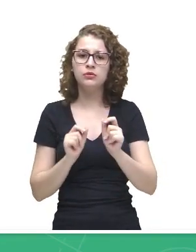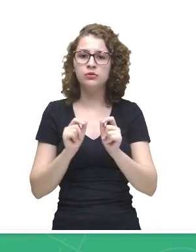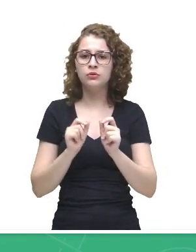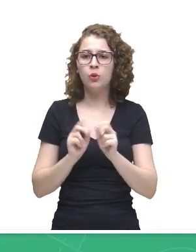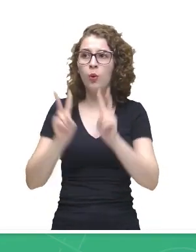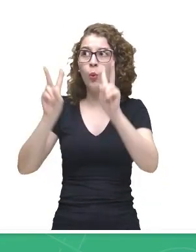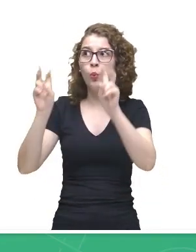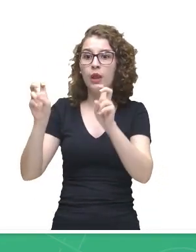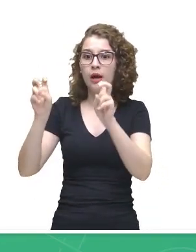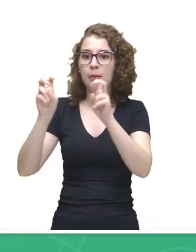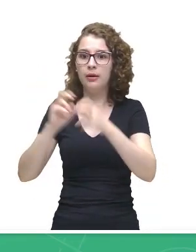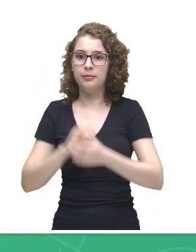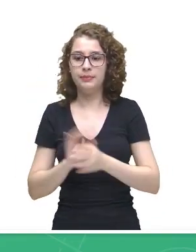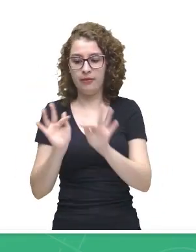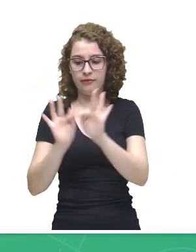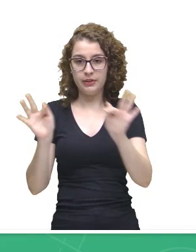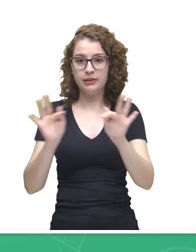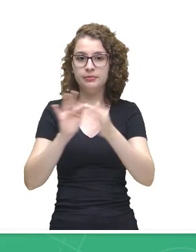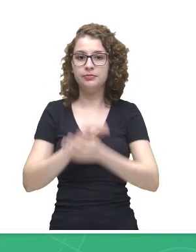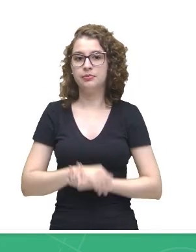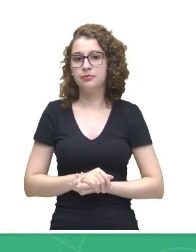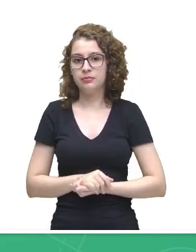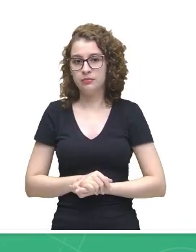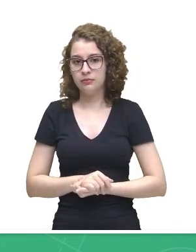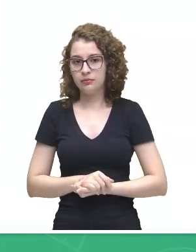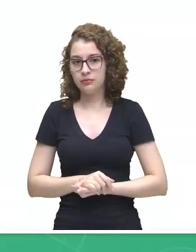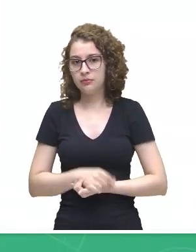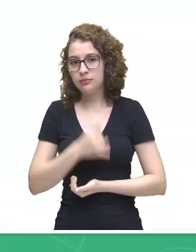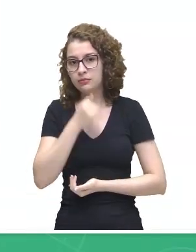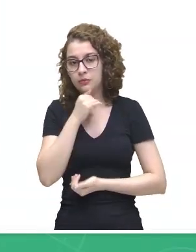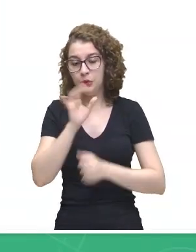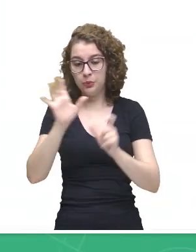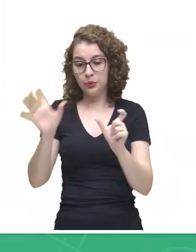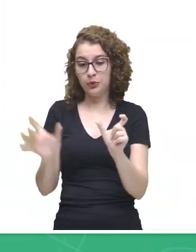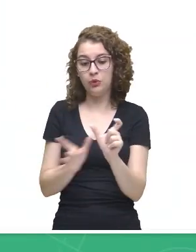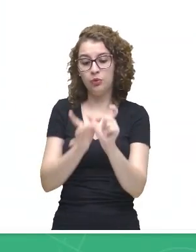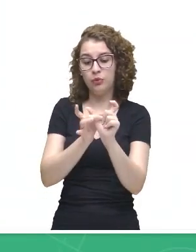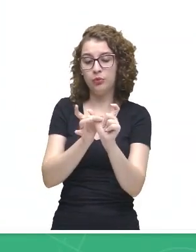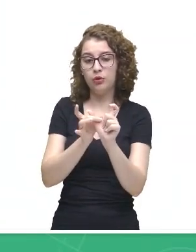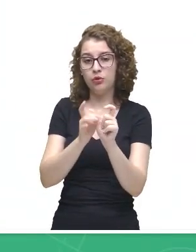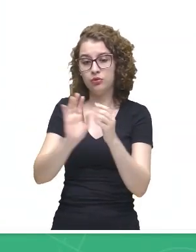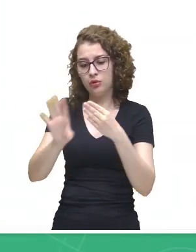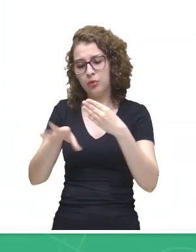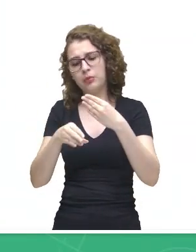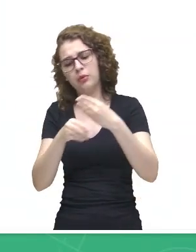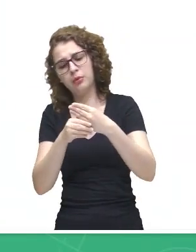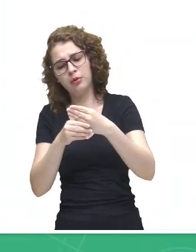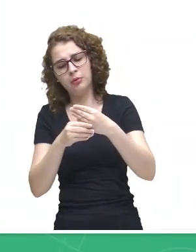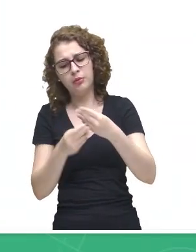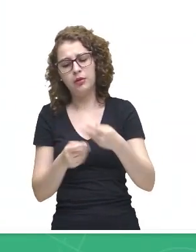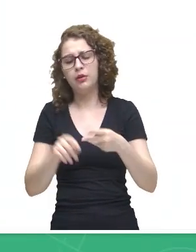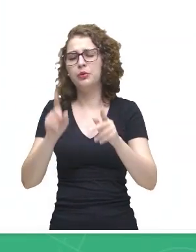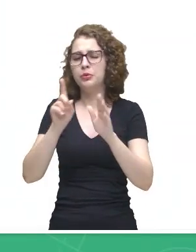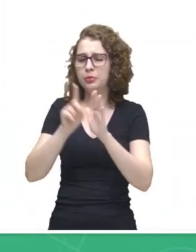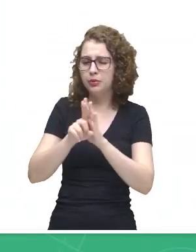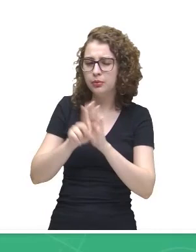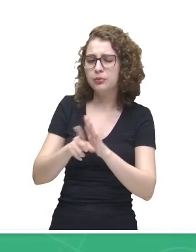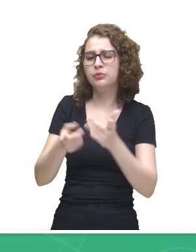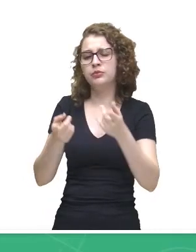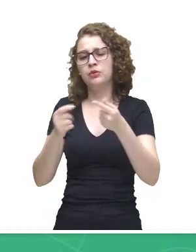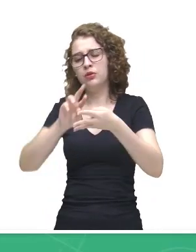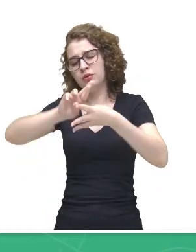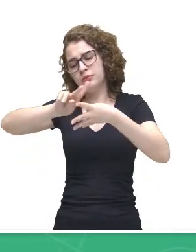falando. Então, eu posso ter uma conjunção adversativa, eu posso ter uma aditiva, eu posso ter